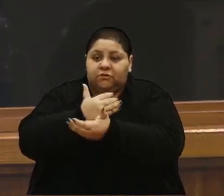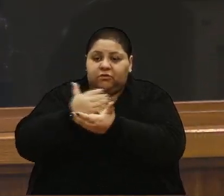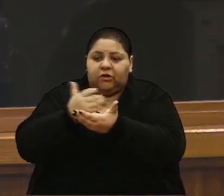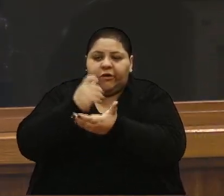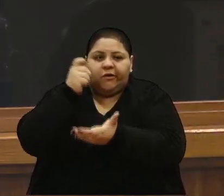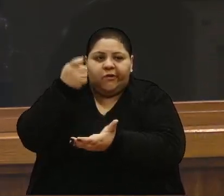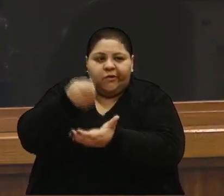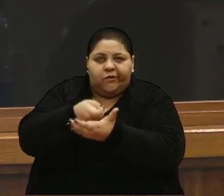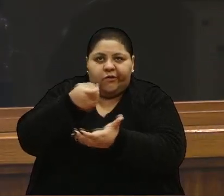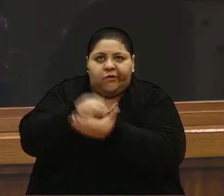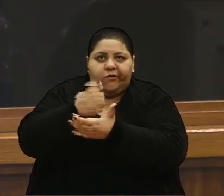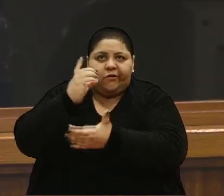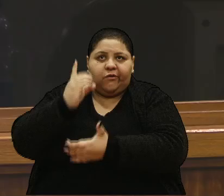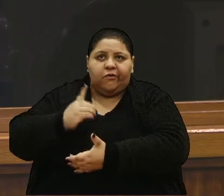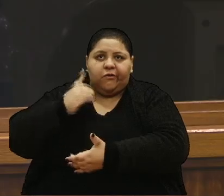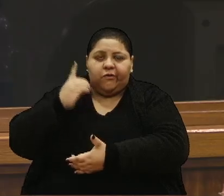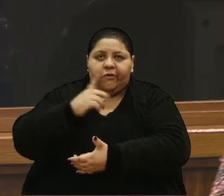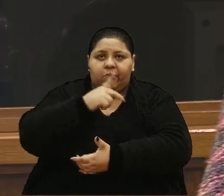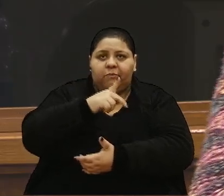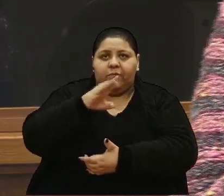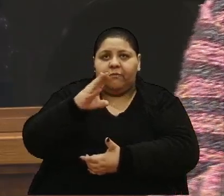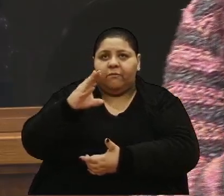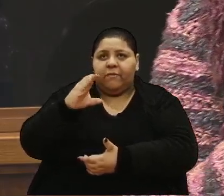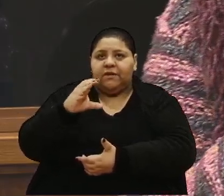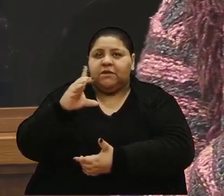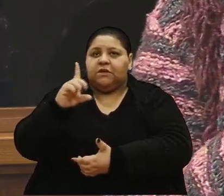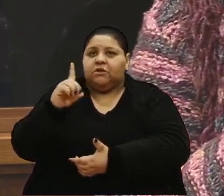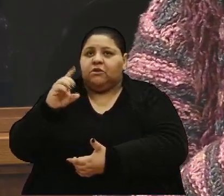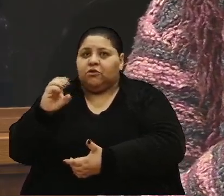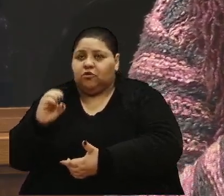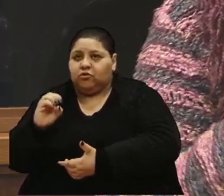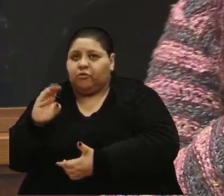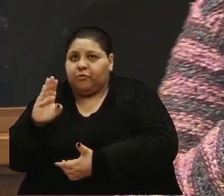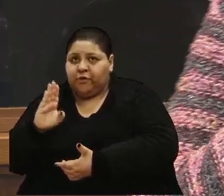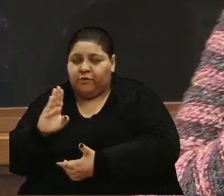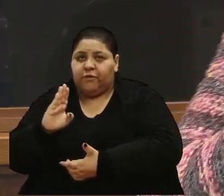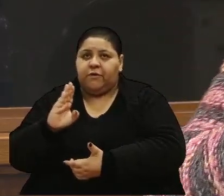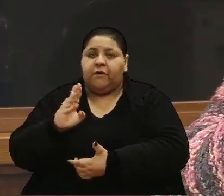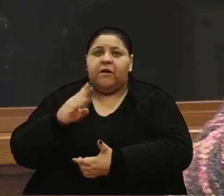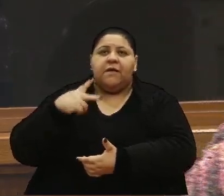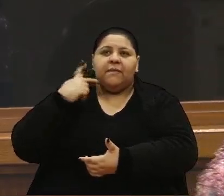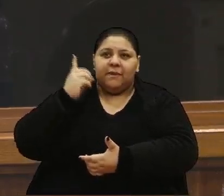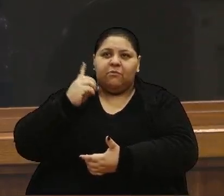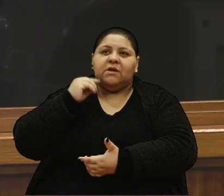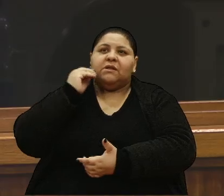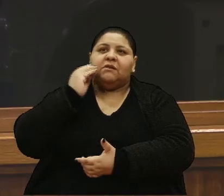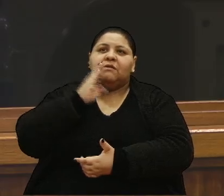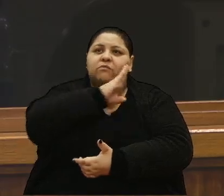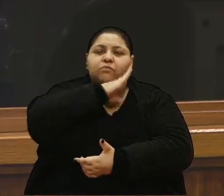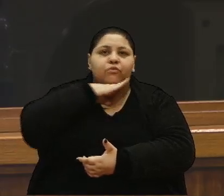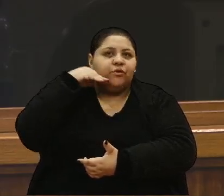luta pela deputada do PCdoB, Bruna Oliveira,